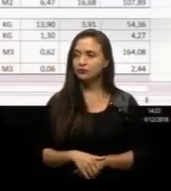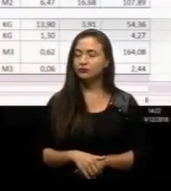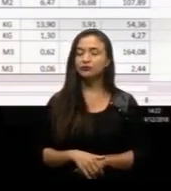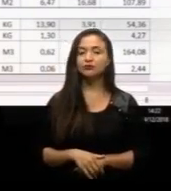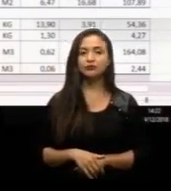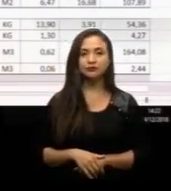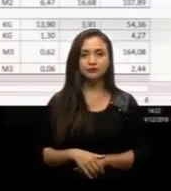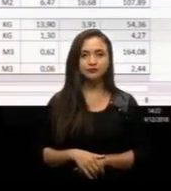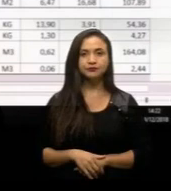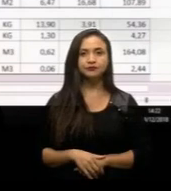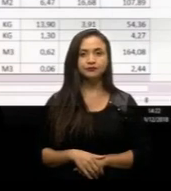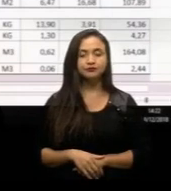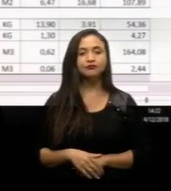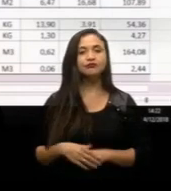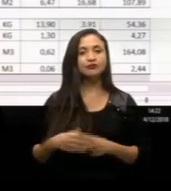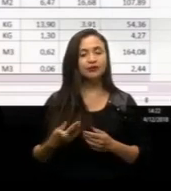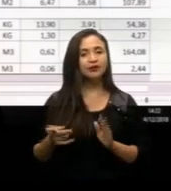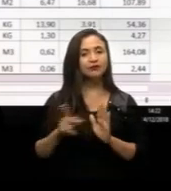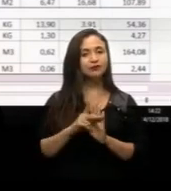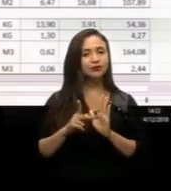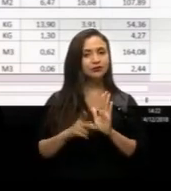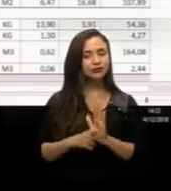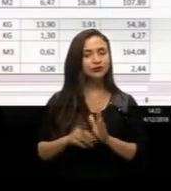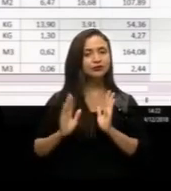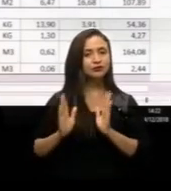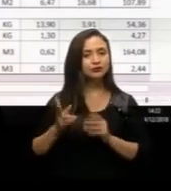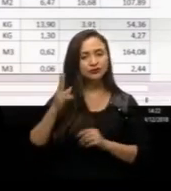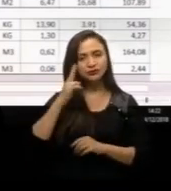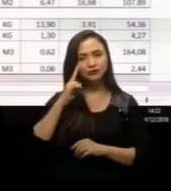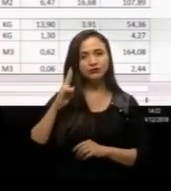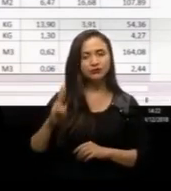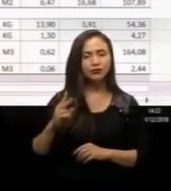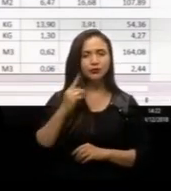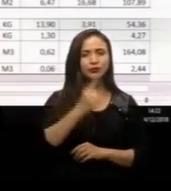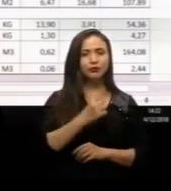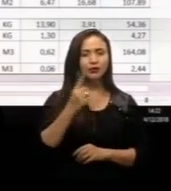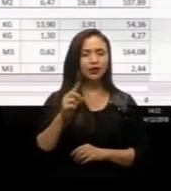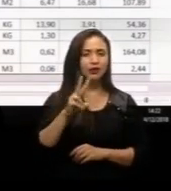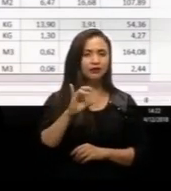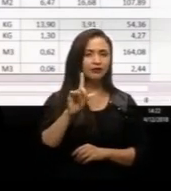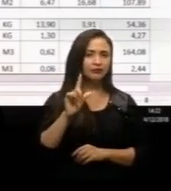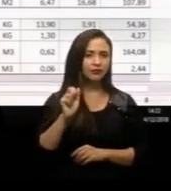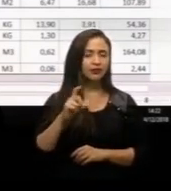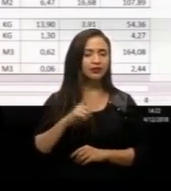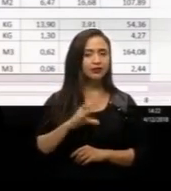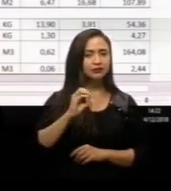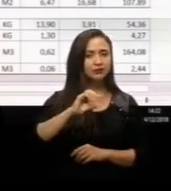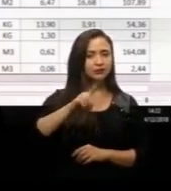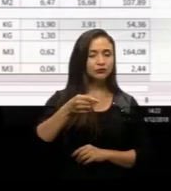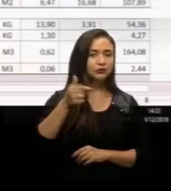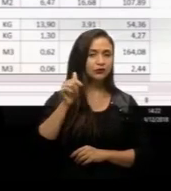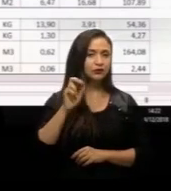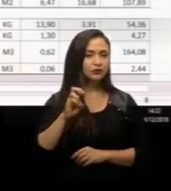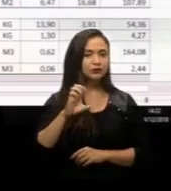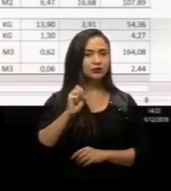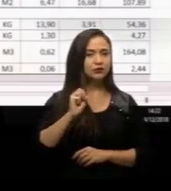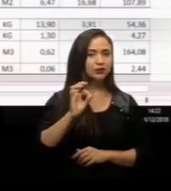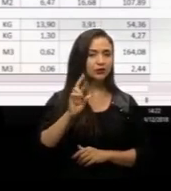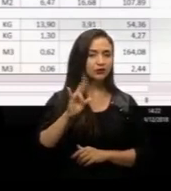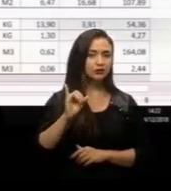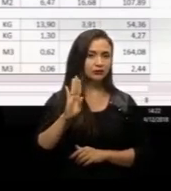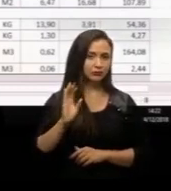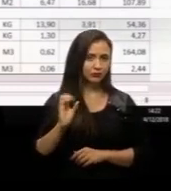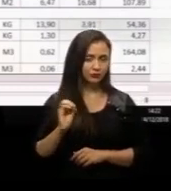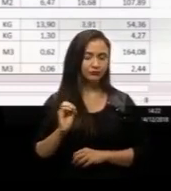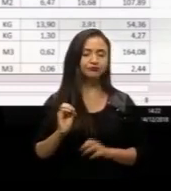Tá? Então, o próprio projeto a gente já coloca lá que cada viga vai ter 0,15 de estribo.